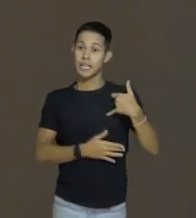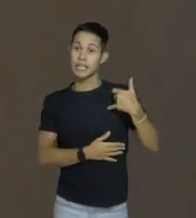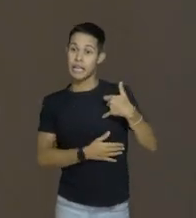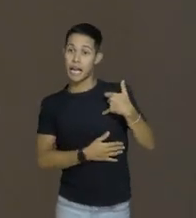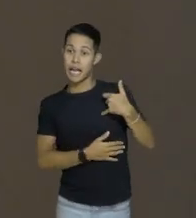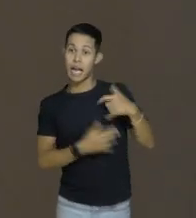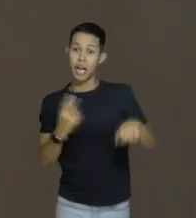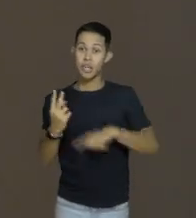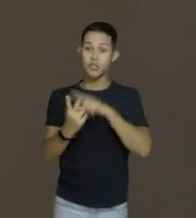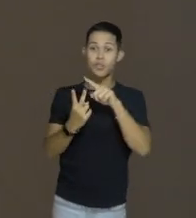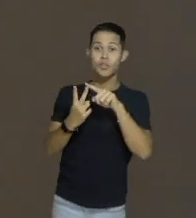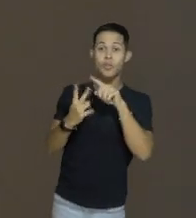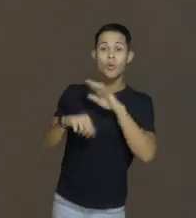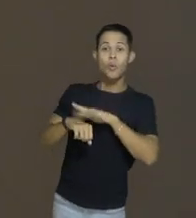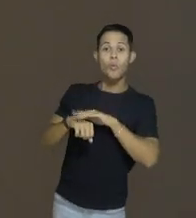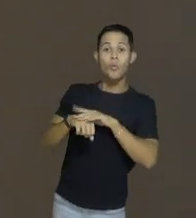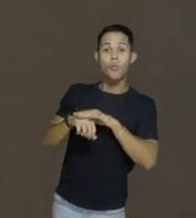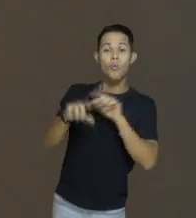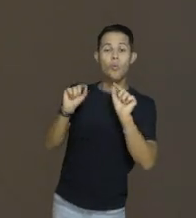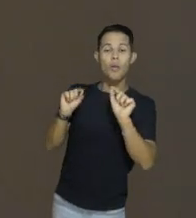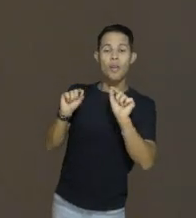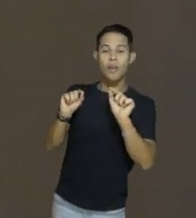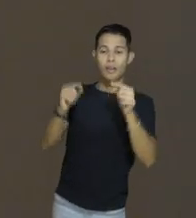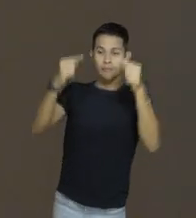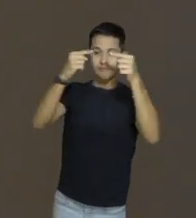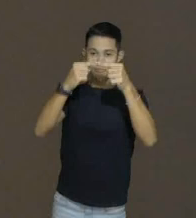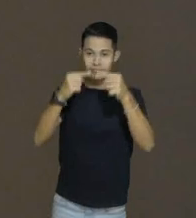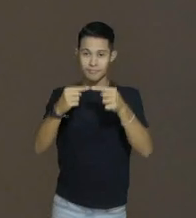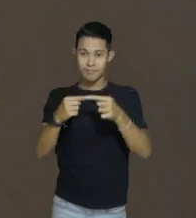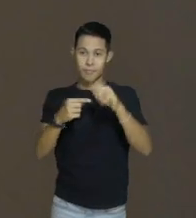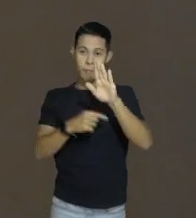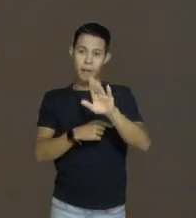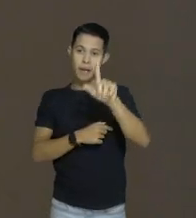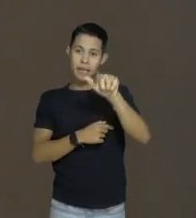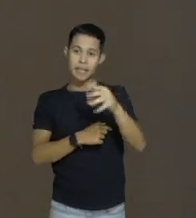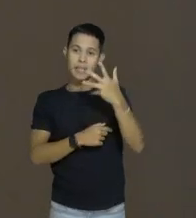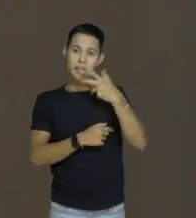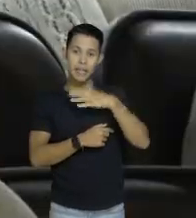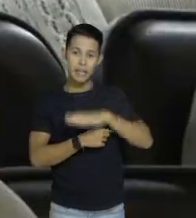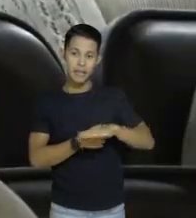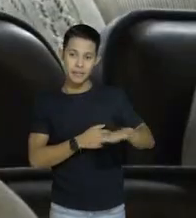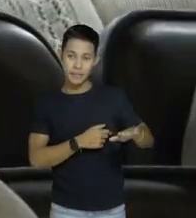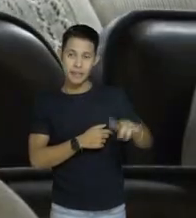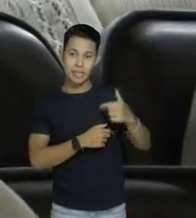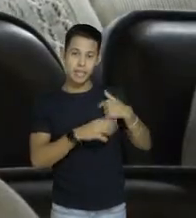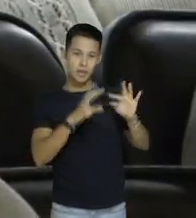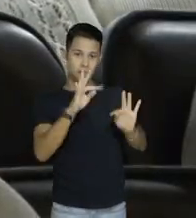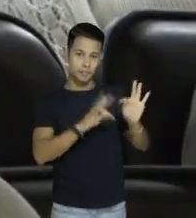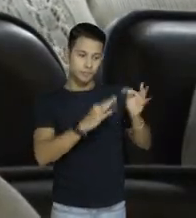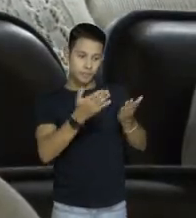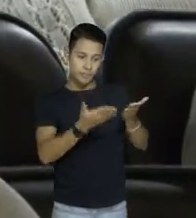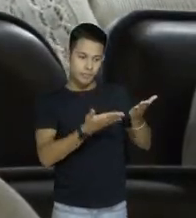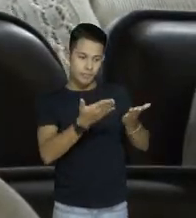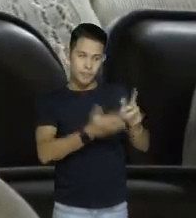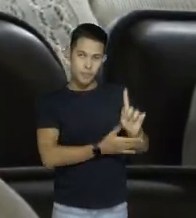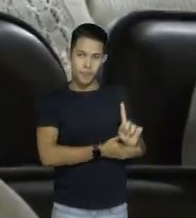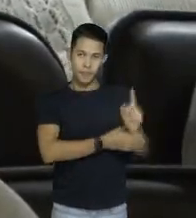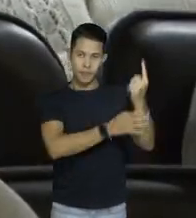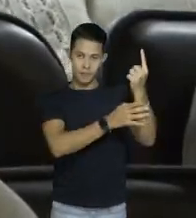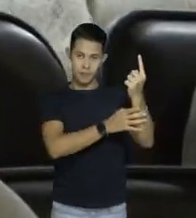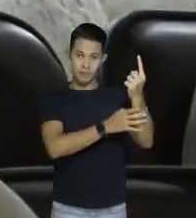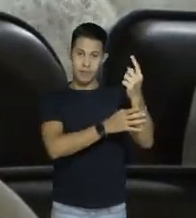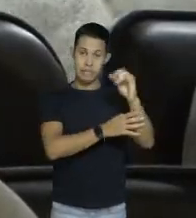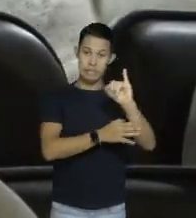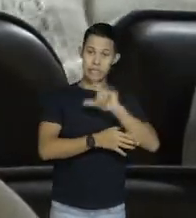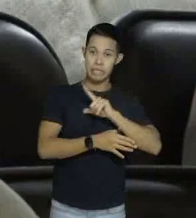está associado, sabe? Mas, quando é uma criança pequena, eu trato primeiro, tá? Eu trato e vejo. Assim, se ele tem problema de